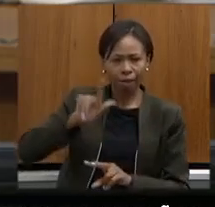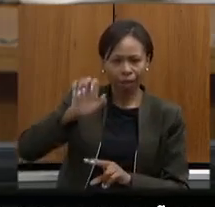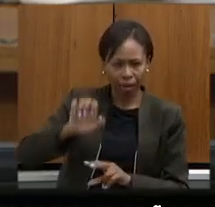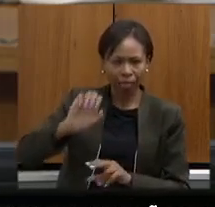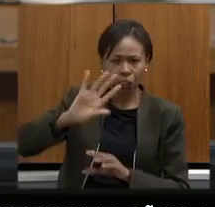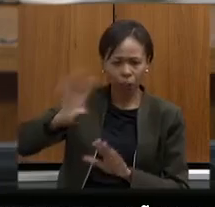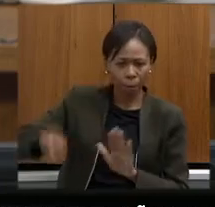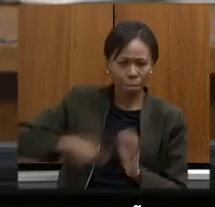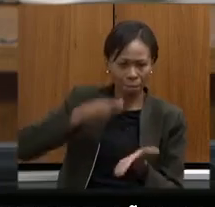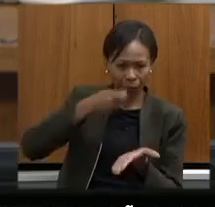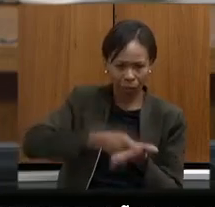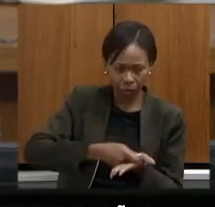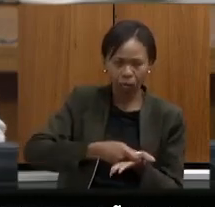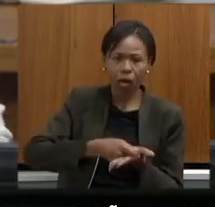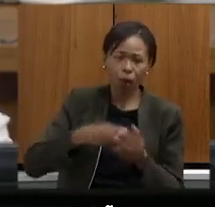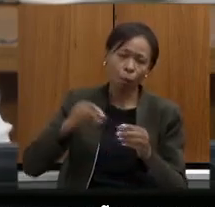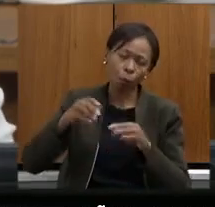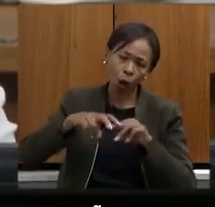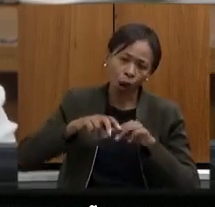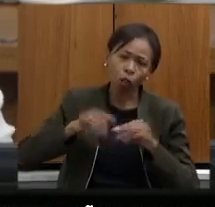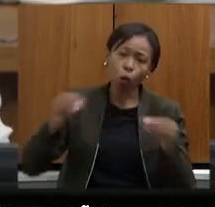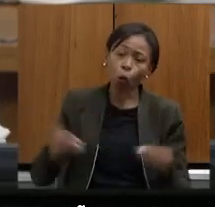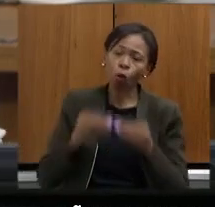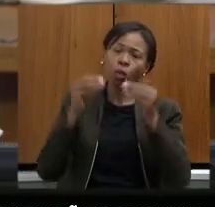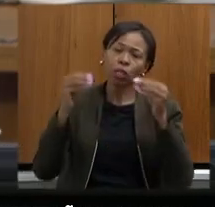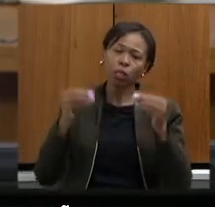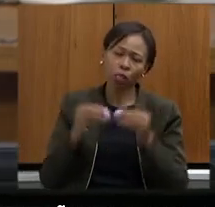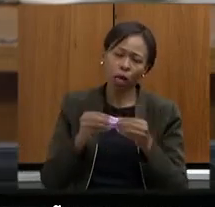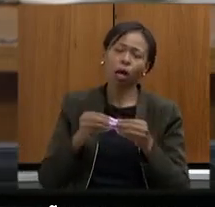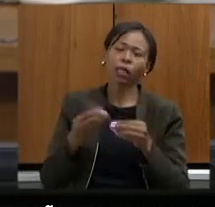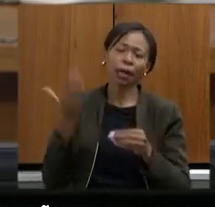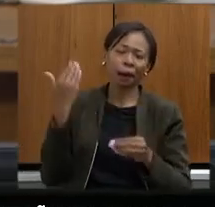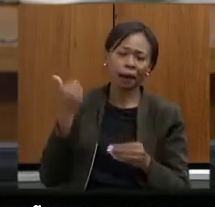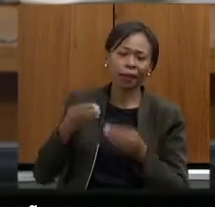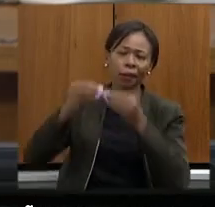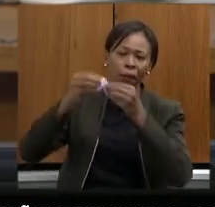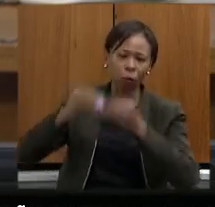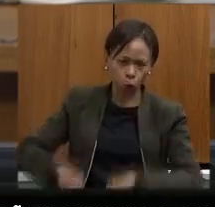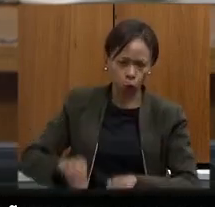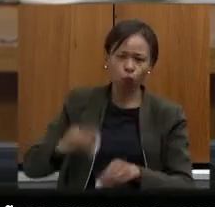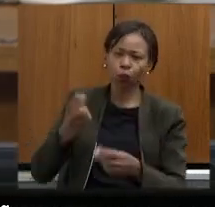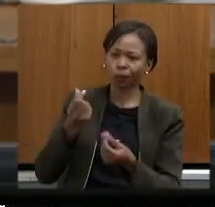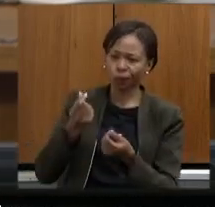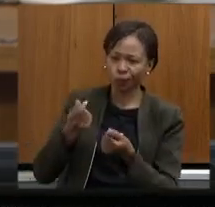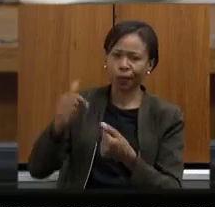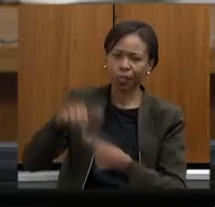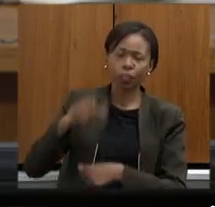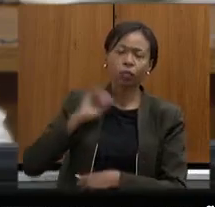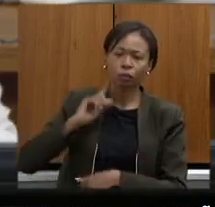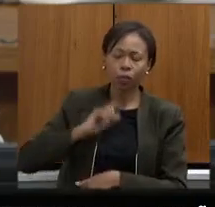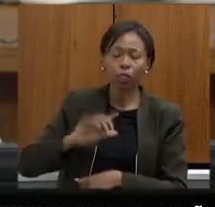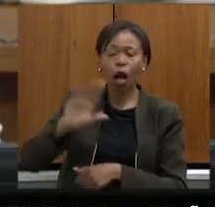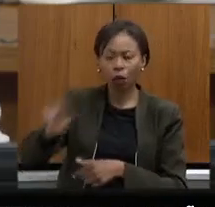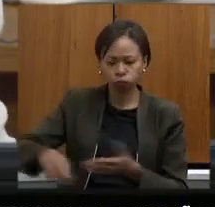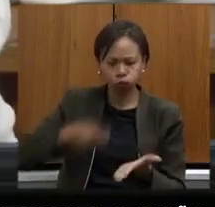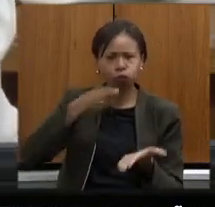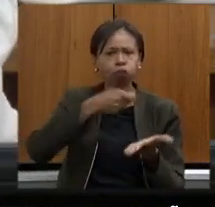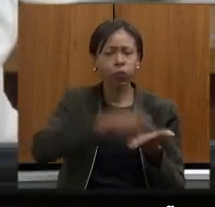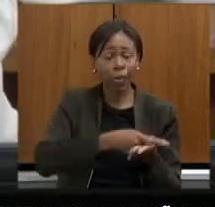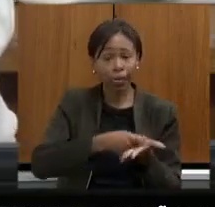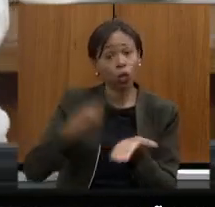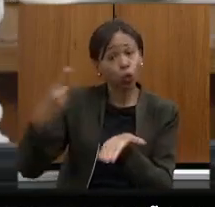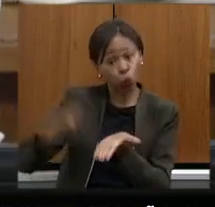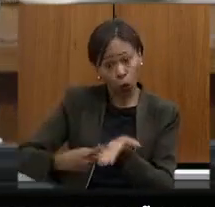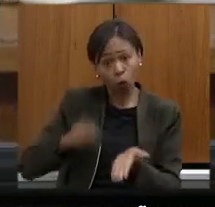compensação ao dano econômico é que houve ao estado Minas Gerais como todo enfim mas realmente o estado que a gente não tivesse